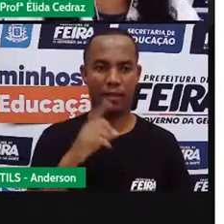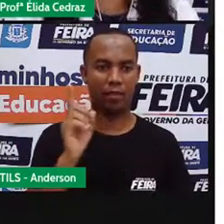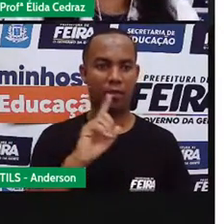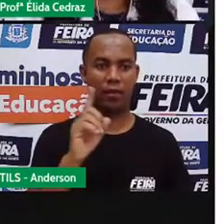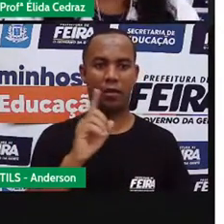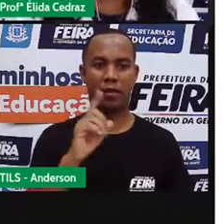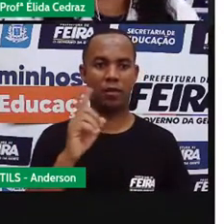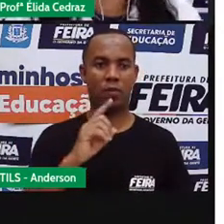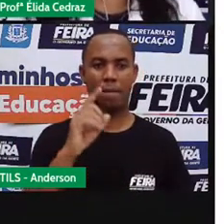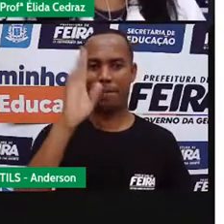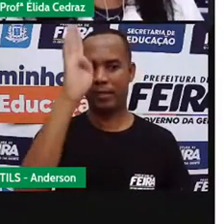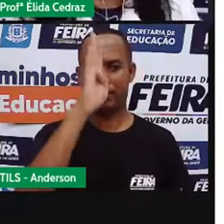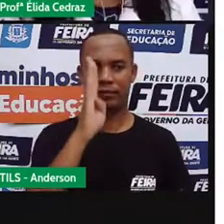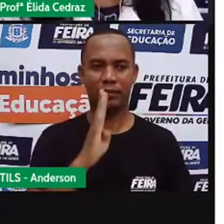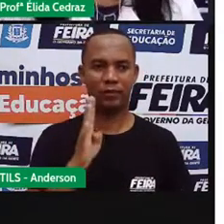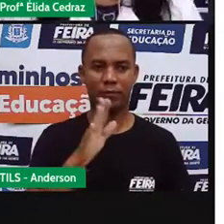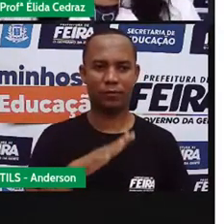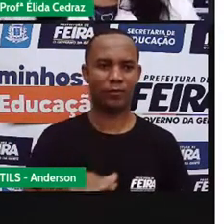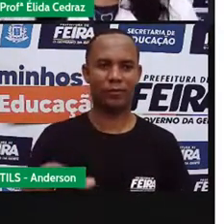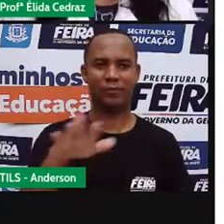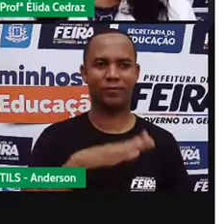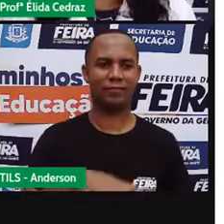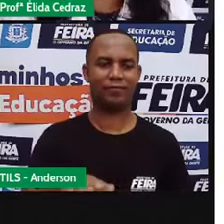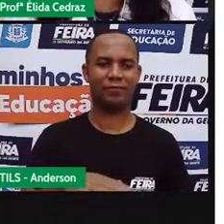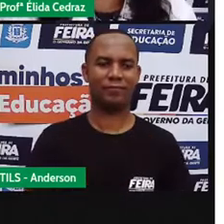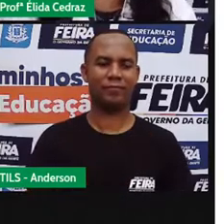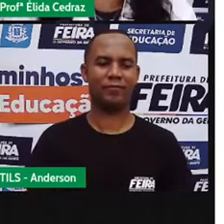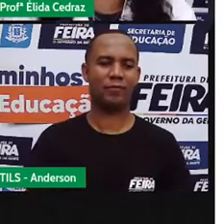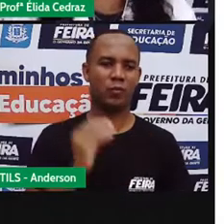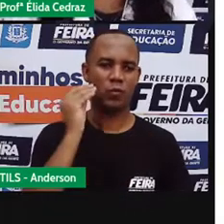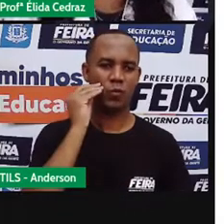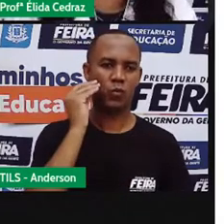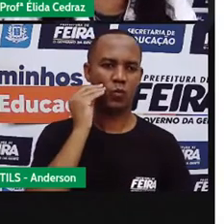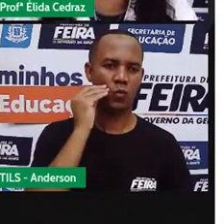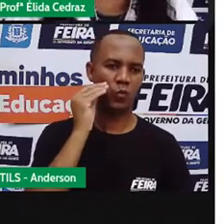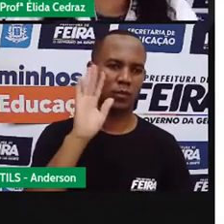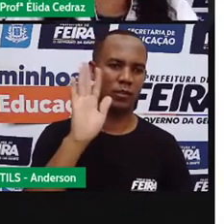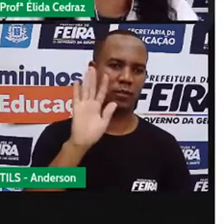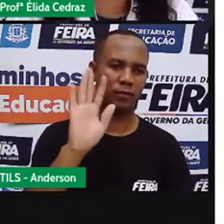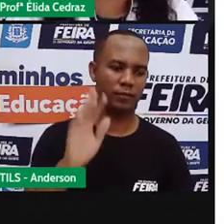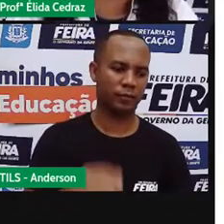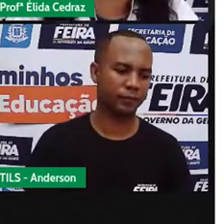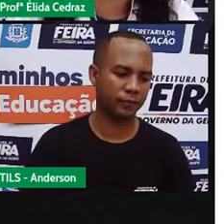importante para o Brasil. Agora sim, um beijão e até a próxima aula.